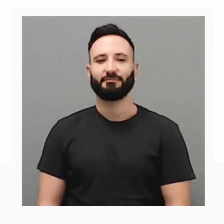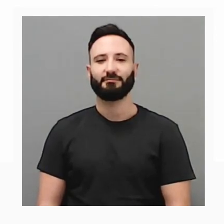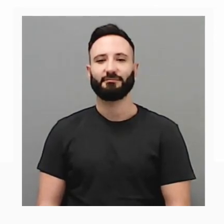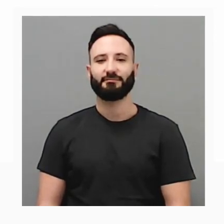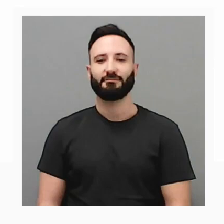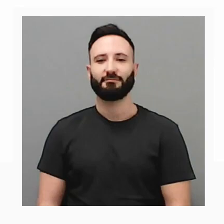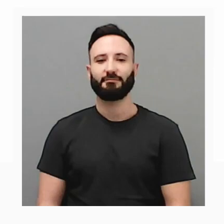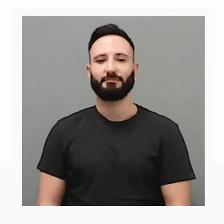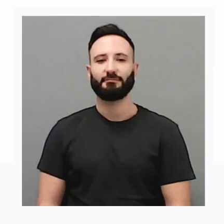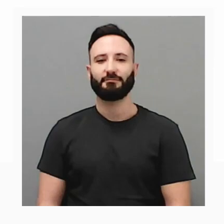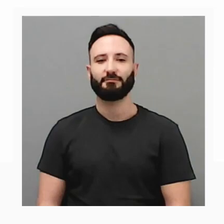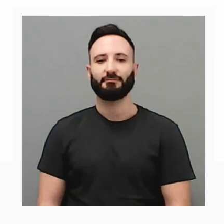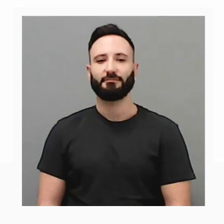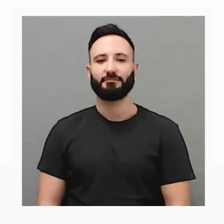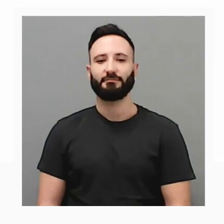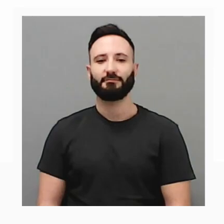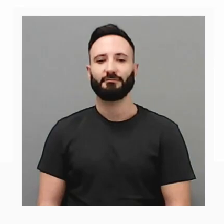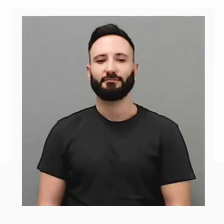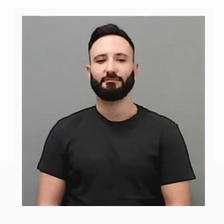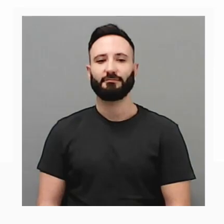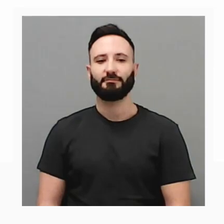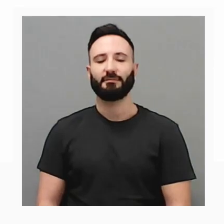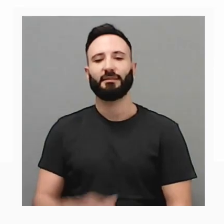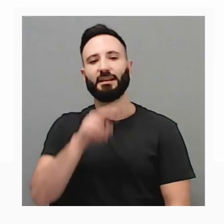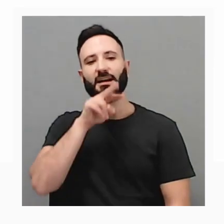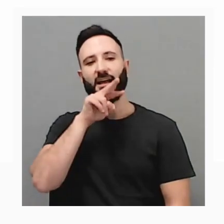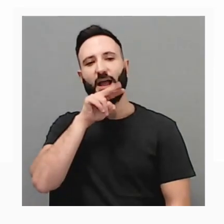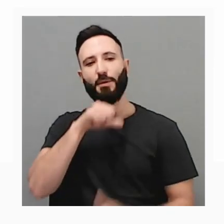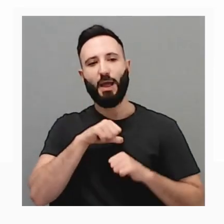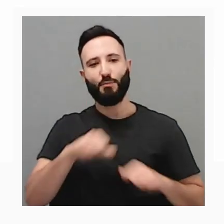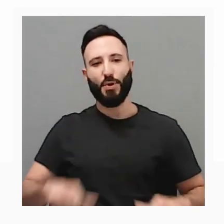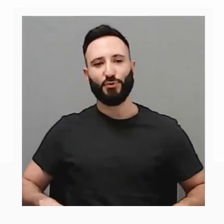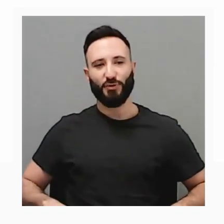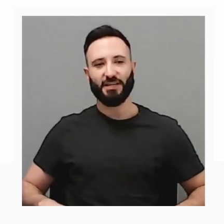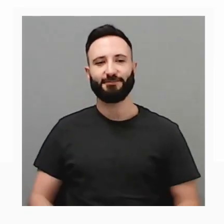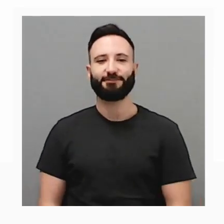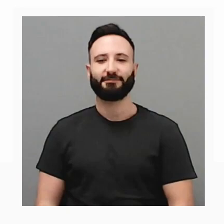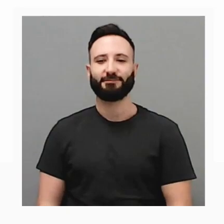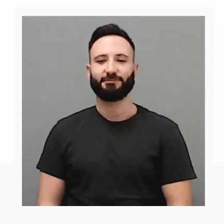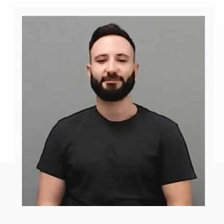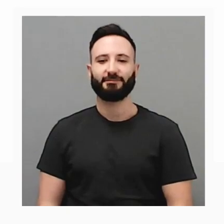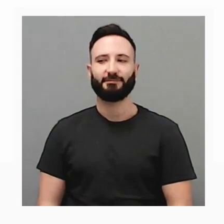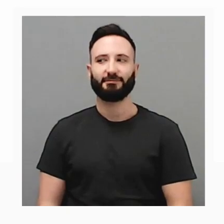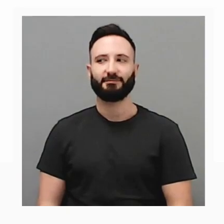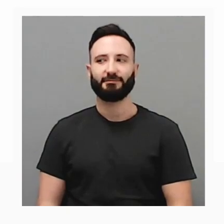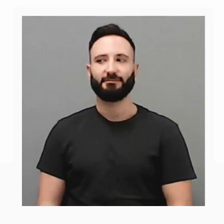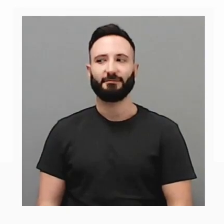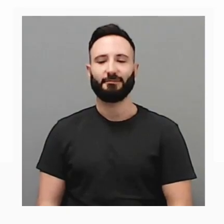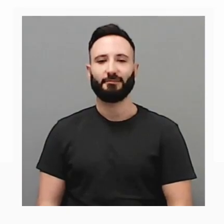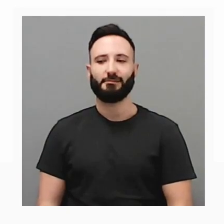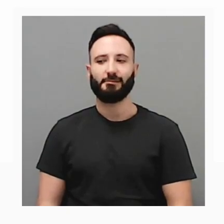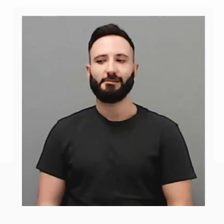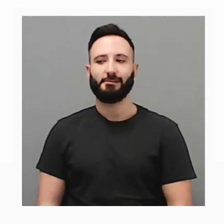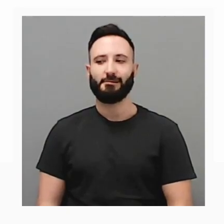empresa. Aquilo que nós pretendemos então é utilizar a nossa tecnologia, aquilo que nós temos vindo a desenvolver no laboratório,